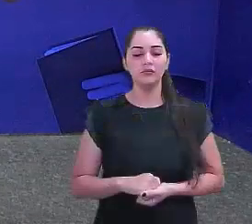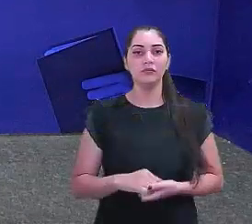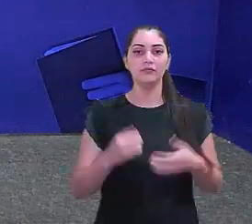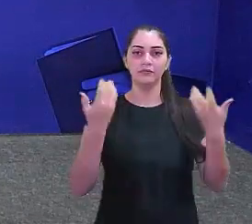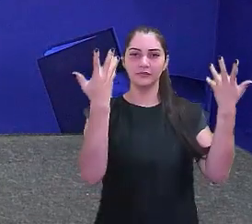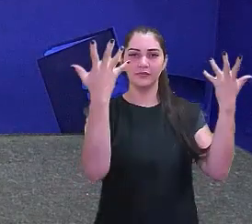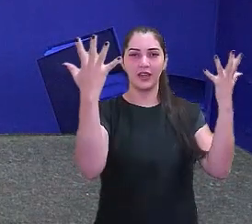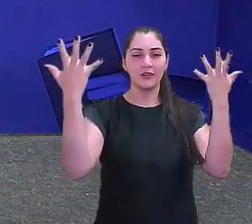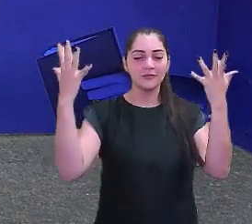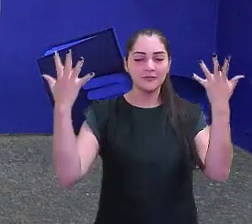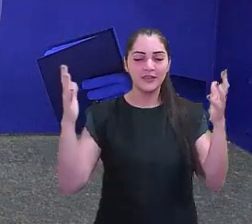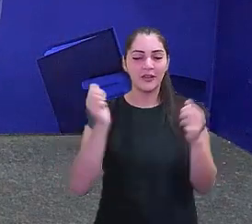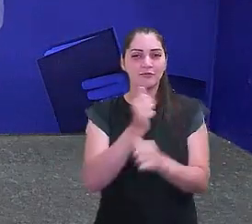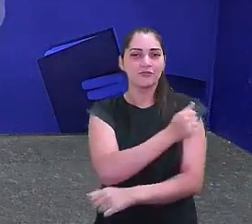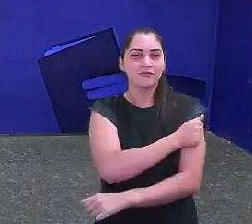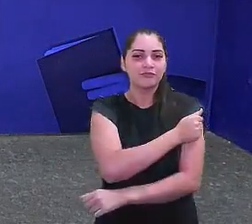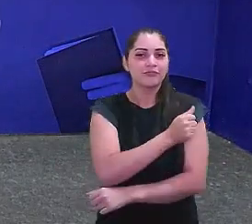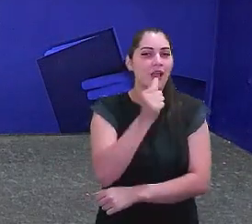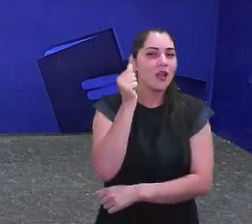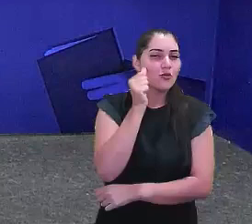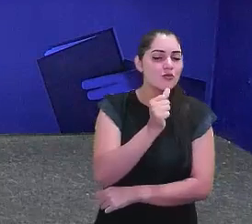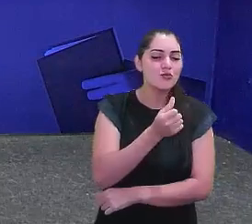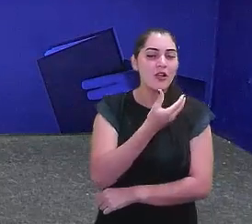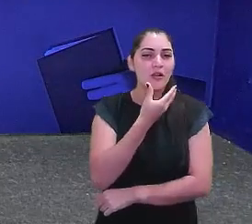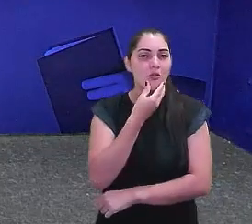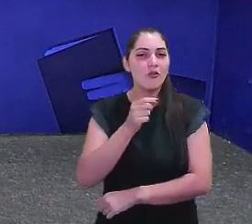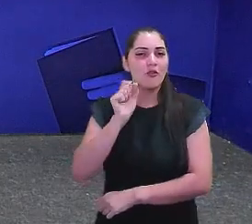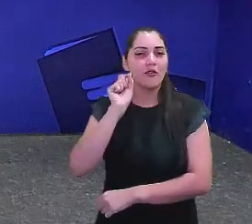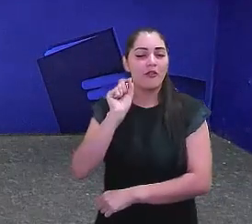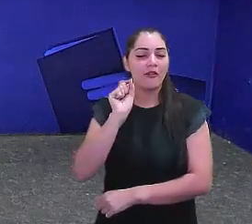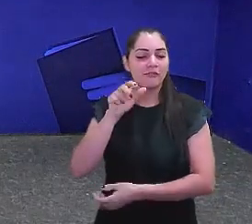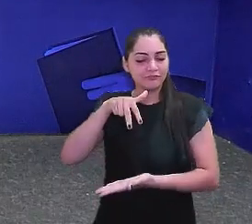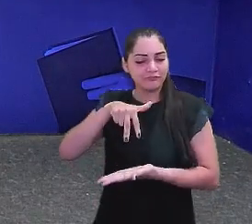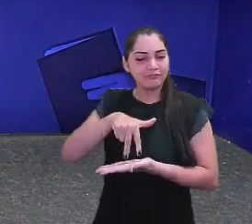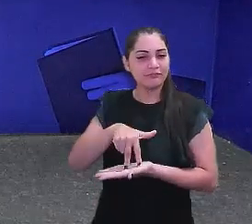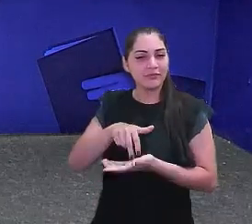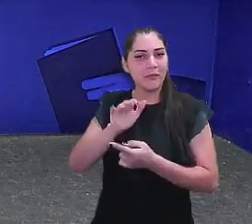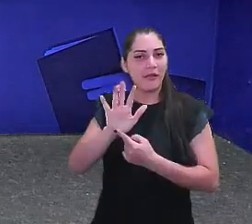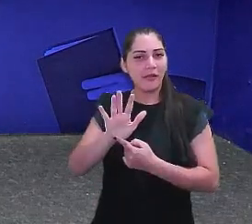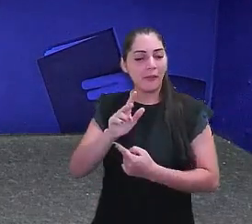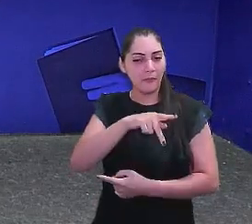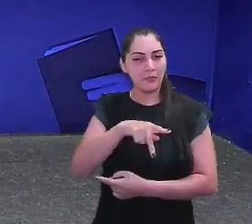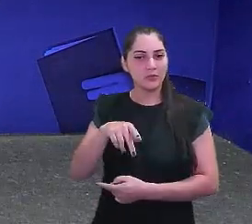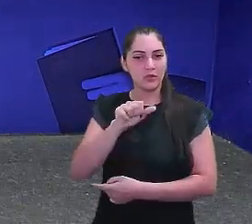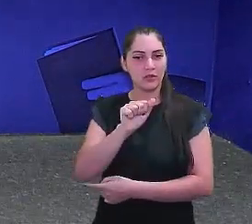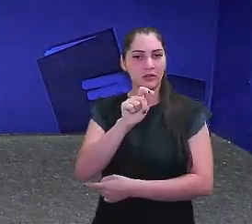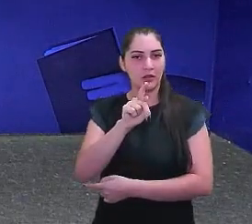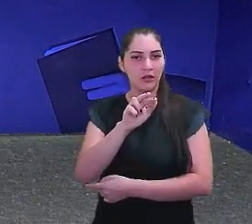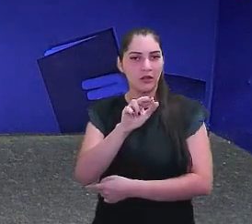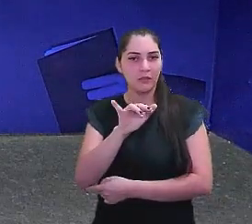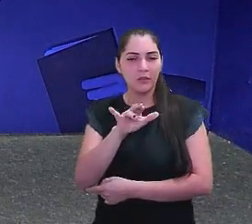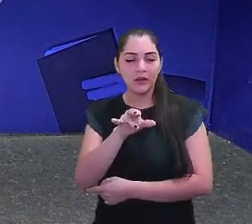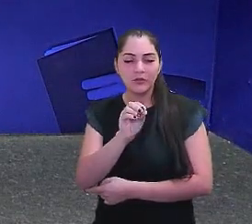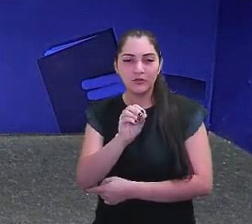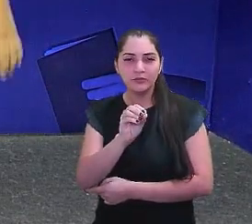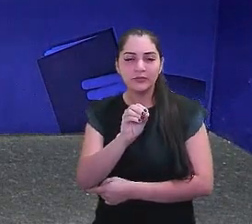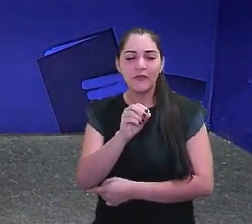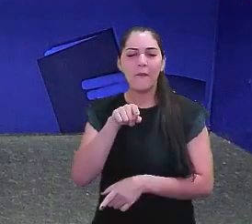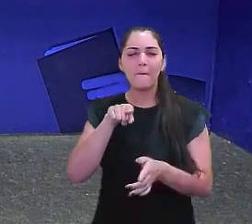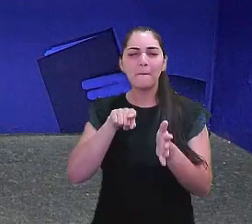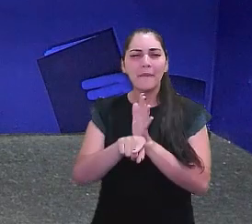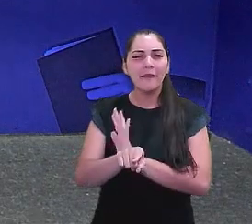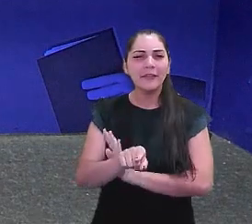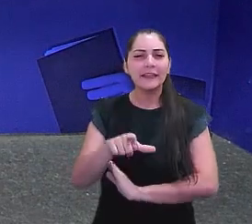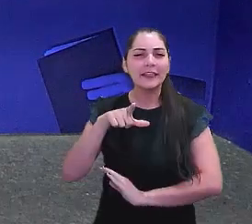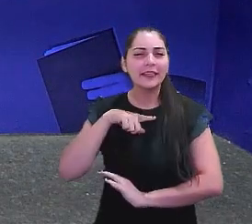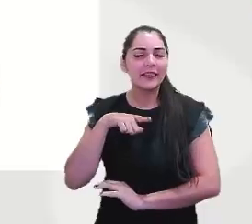Salve, salve, aluna e aluno. Quem é que está aqui na área? Professor Aprígio, fazendo aquela perguntinha básica. Tem aluno aí? Eu espero que sim.